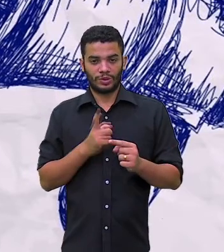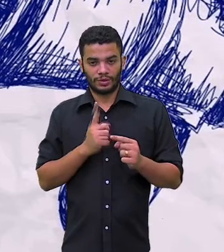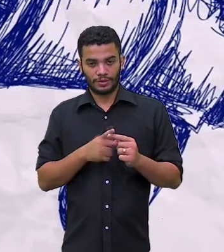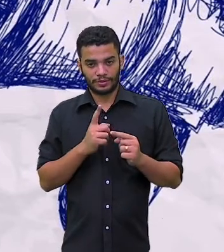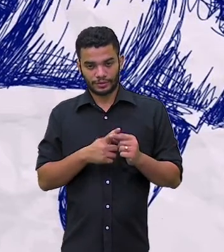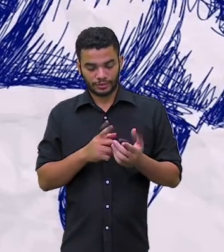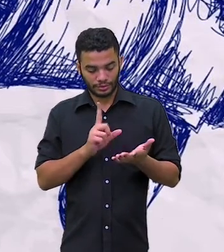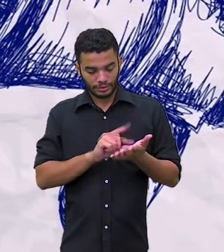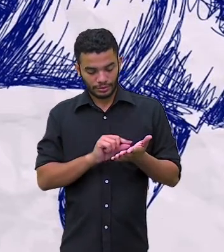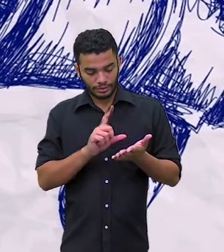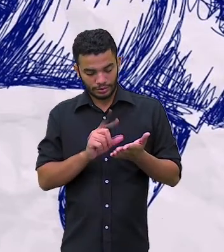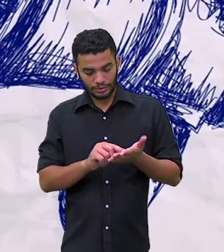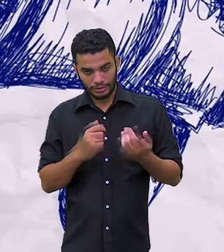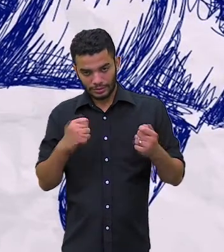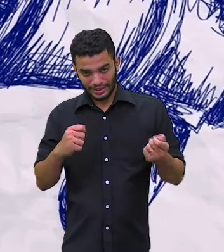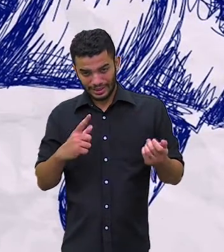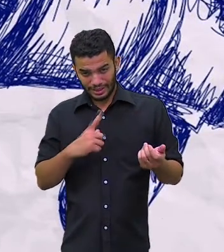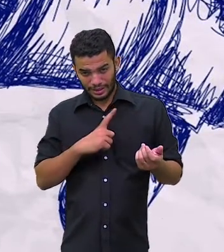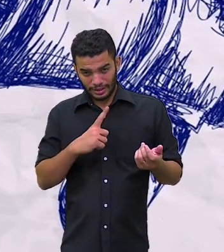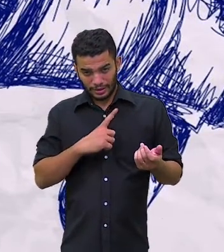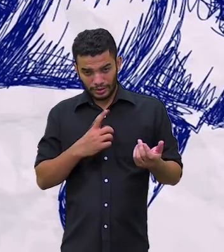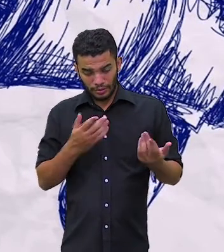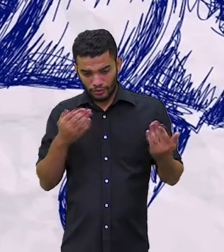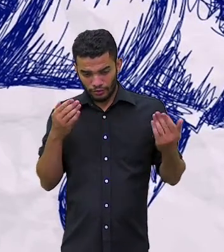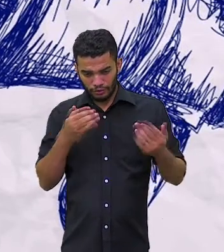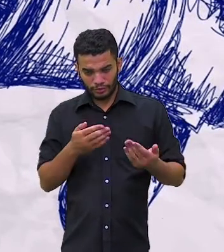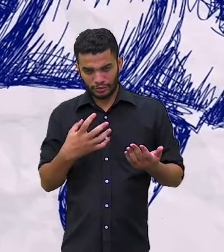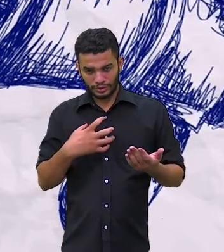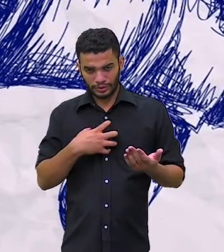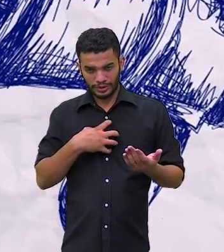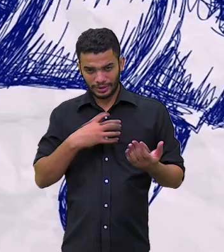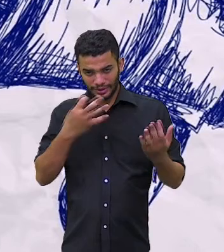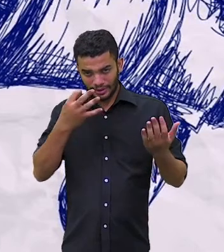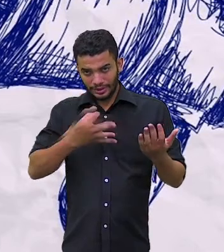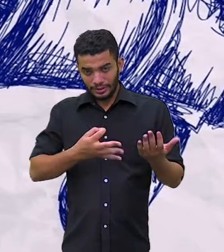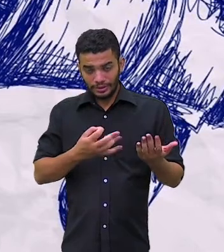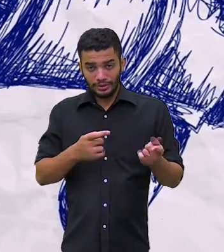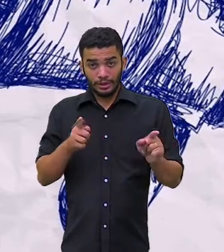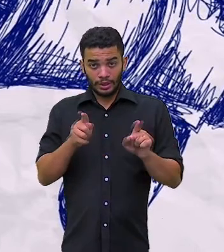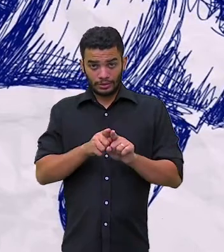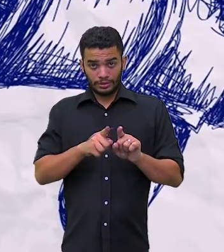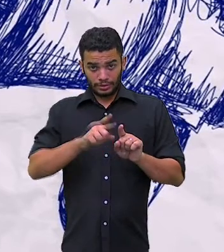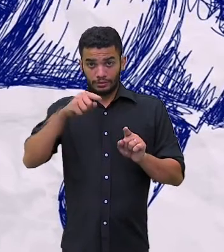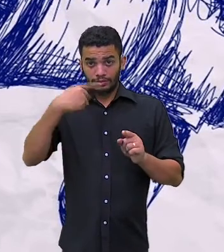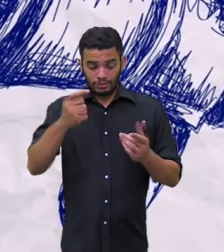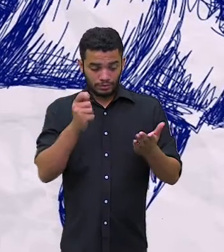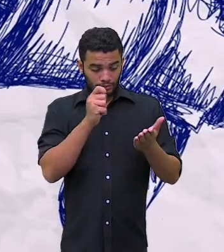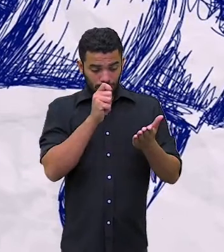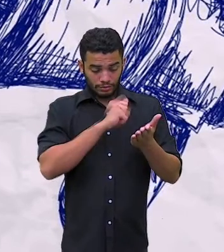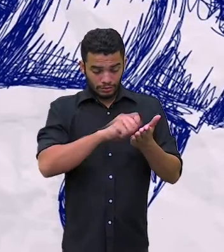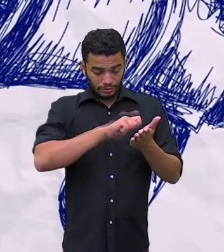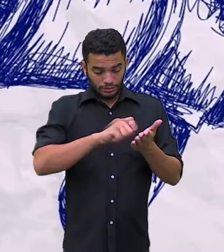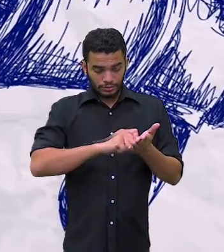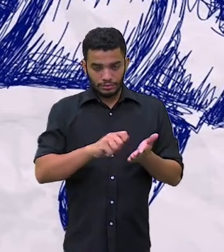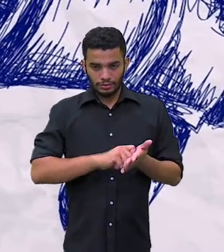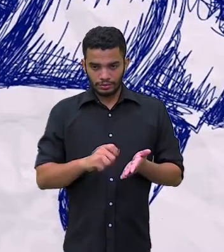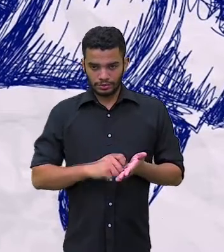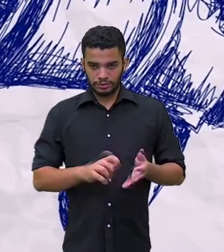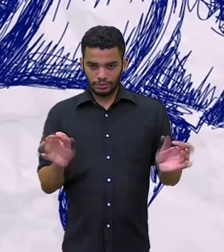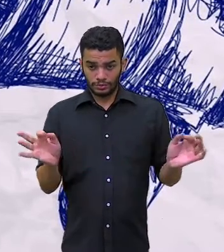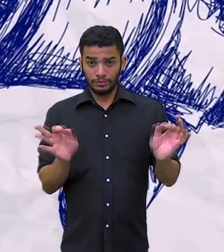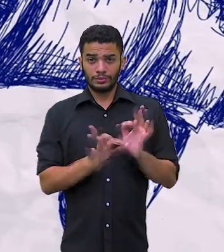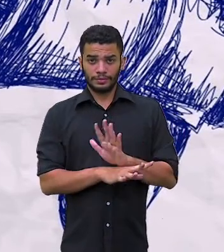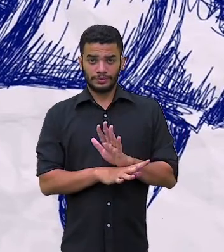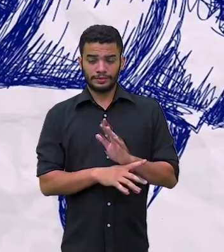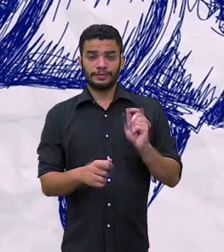de opinião que você deve seguir. Ah, e outro detalhe importante, revise o seu texto, isso. É muito importante